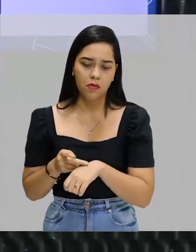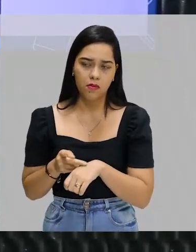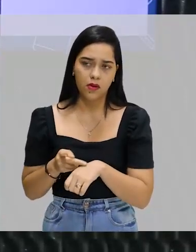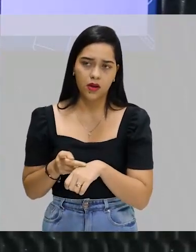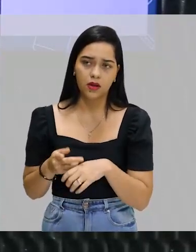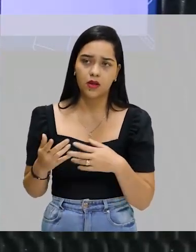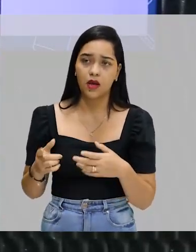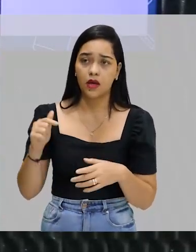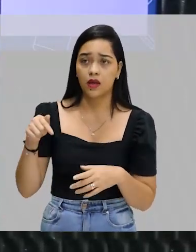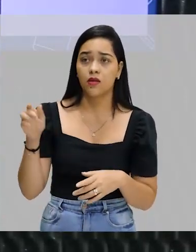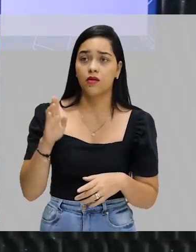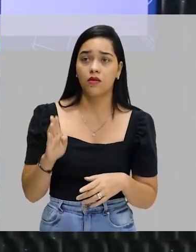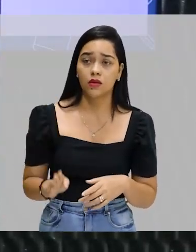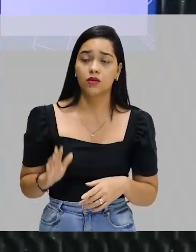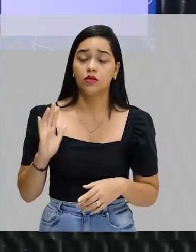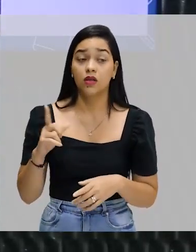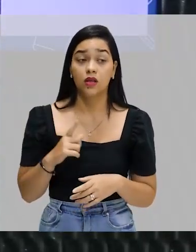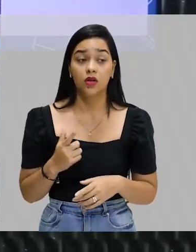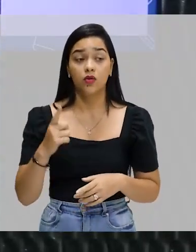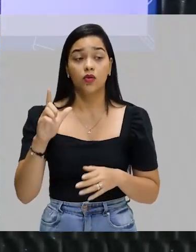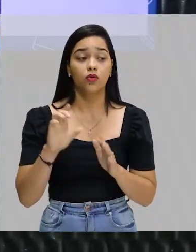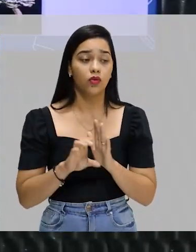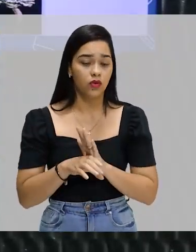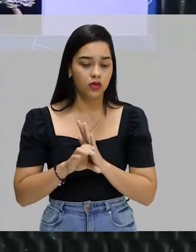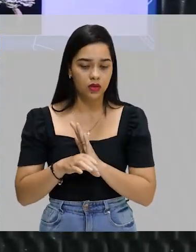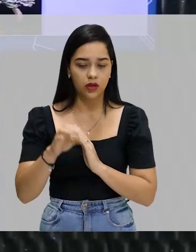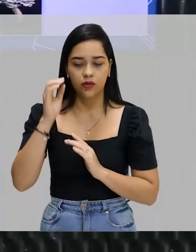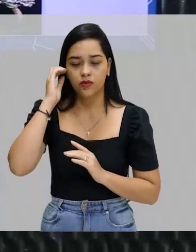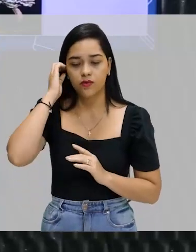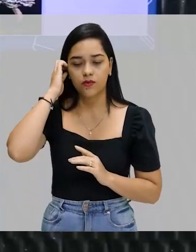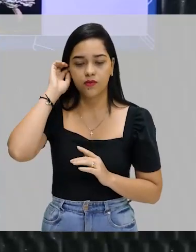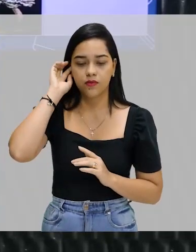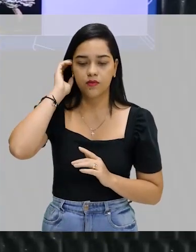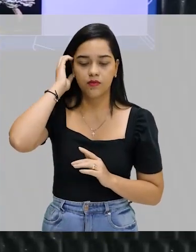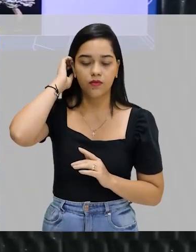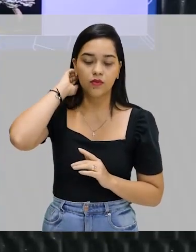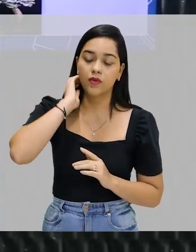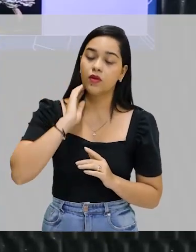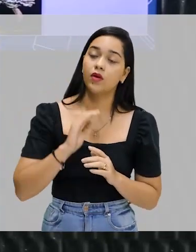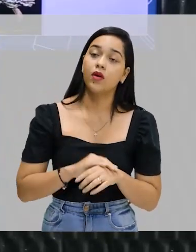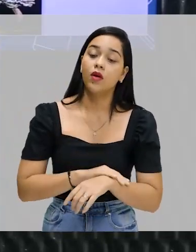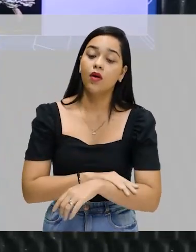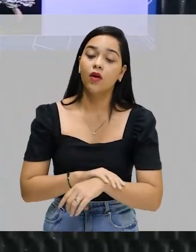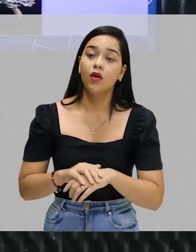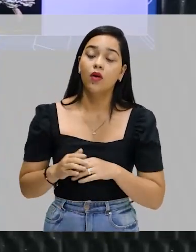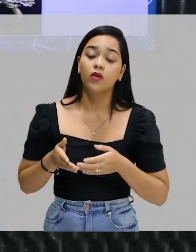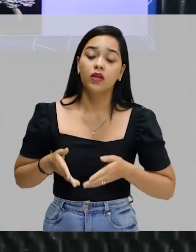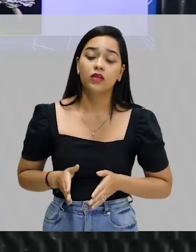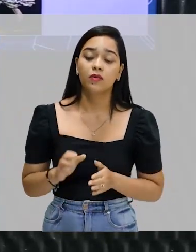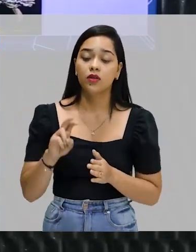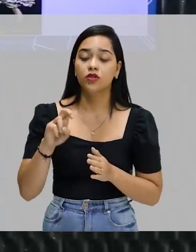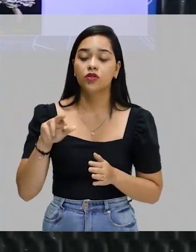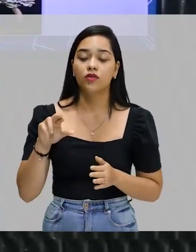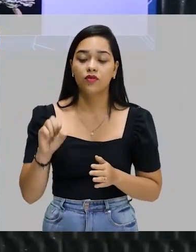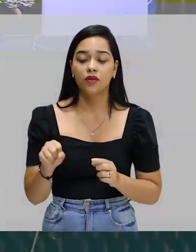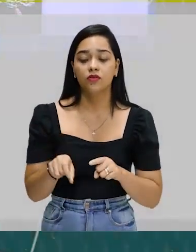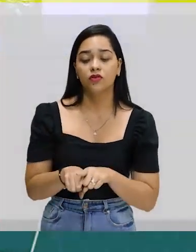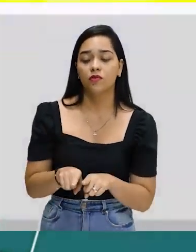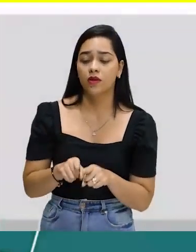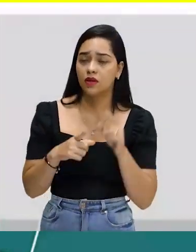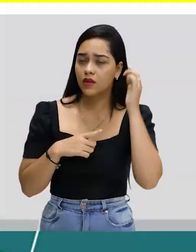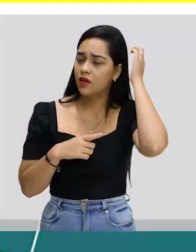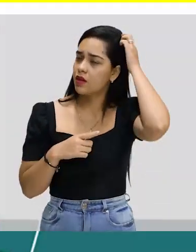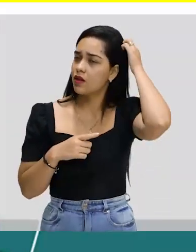não ser aqui no Brasil. Isso já é um outro conceito. O nascimento da Vênus. Já demos essa aula sobre o renascimento, então